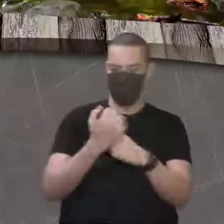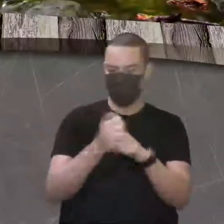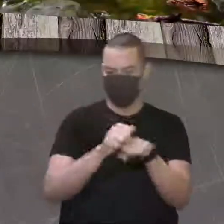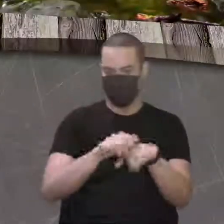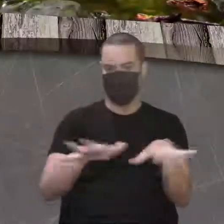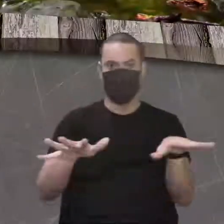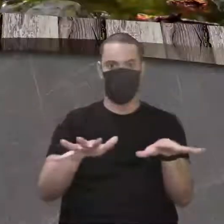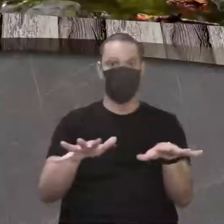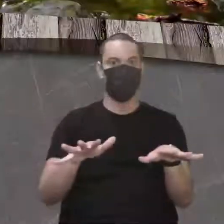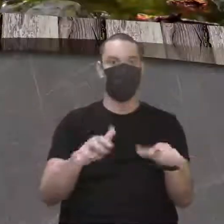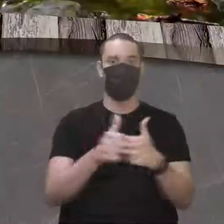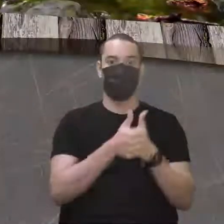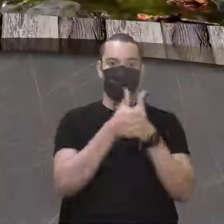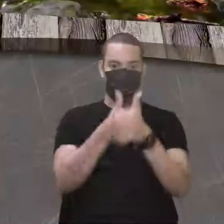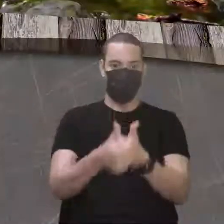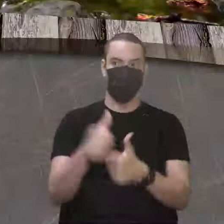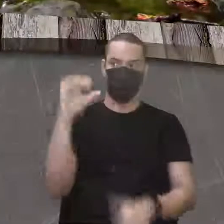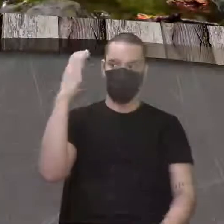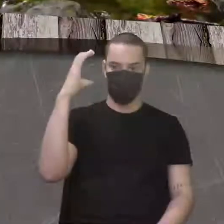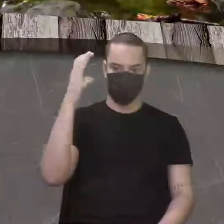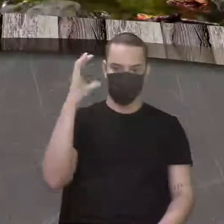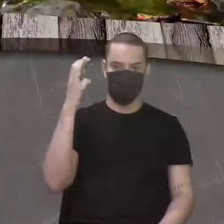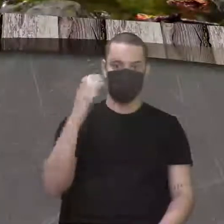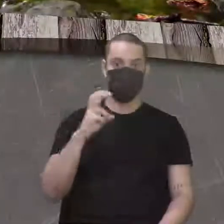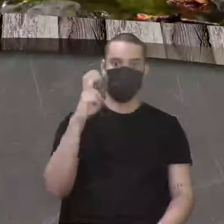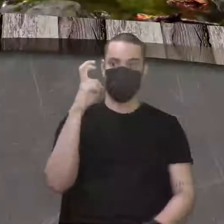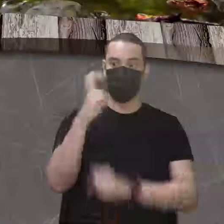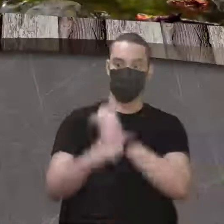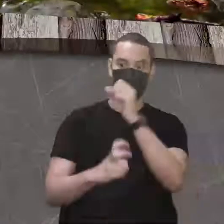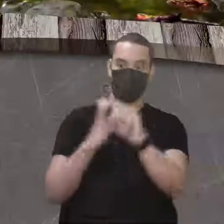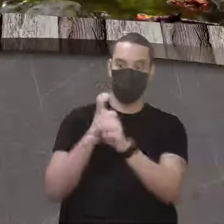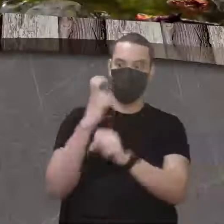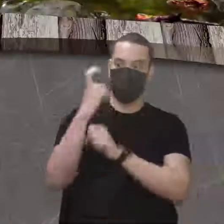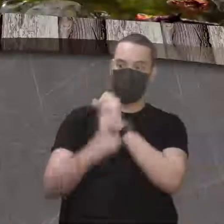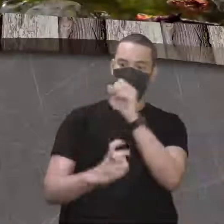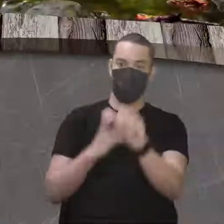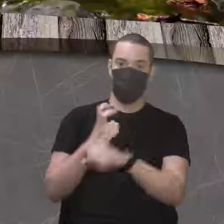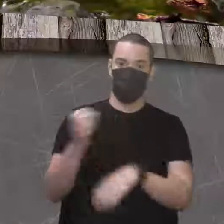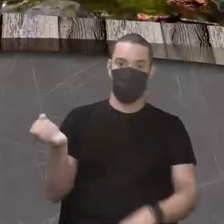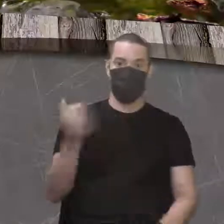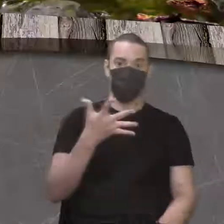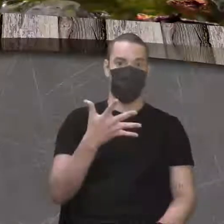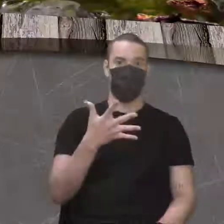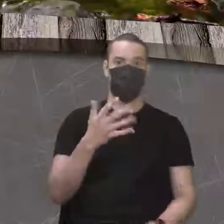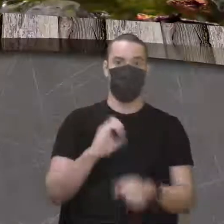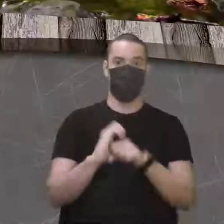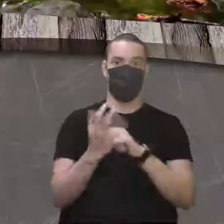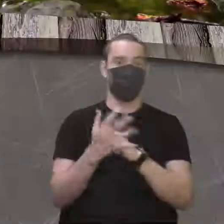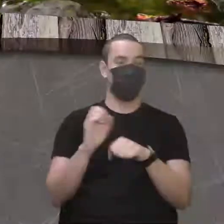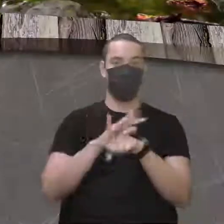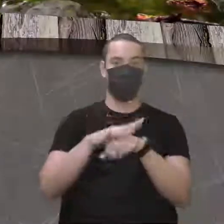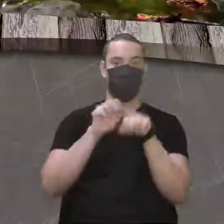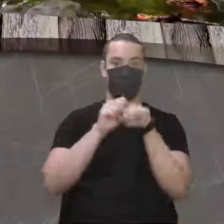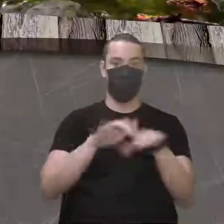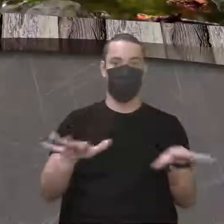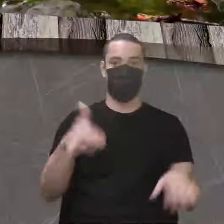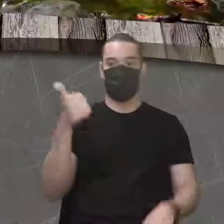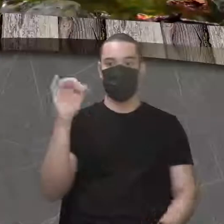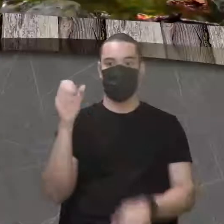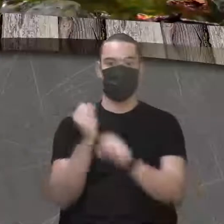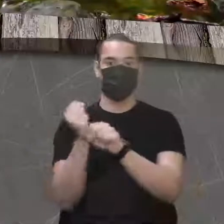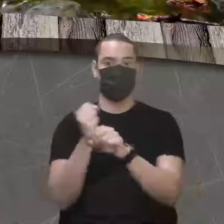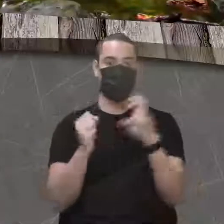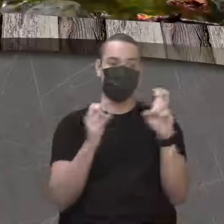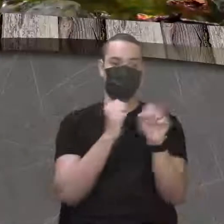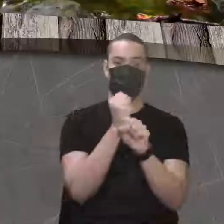De vez em quando, segundo os relatos científicos, de 5 em 5 anos aparece uma pandemia, né? De 5 a 10